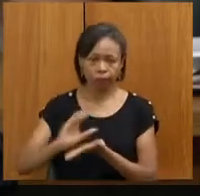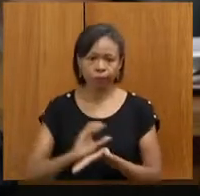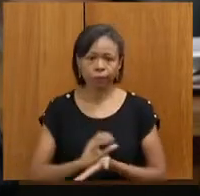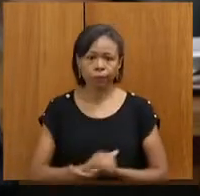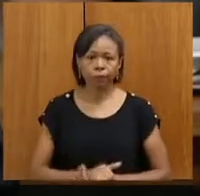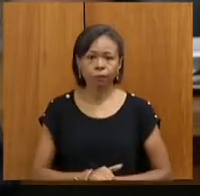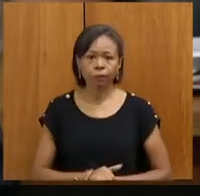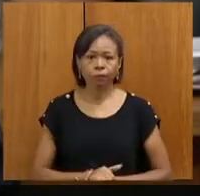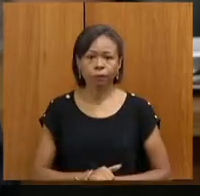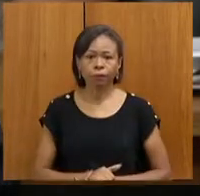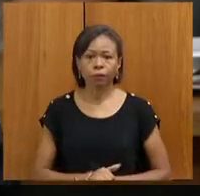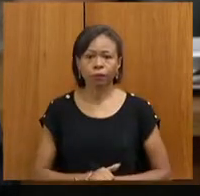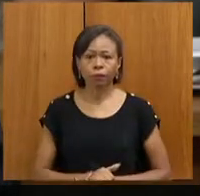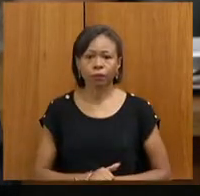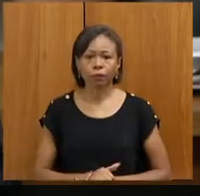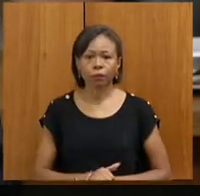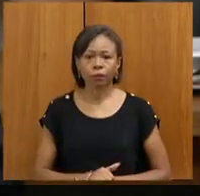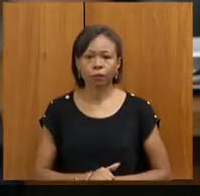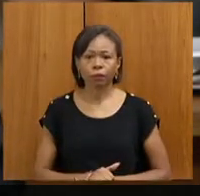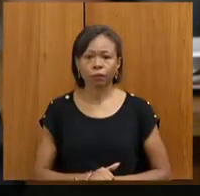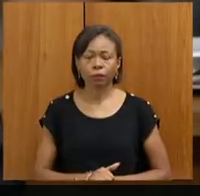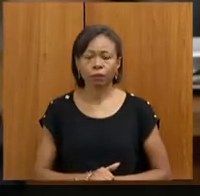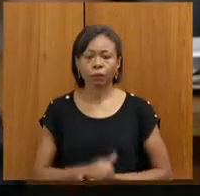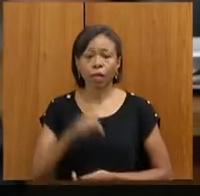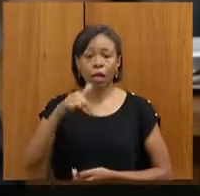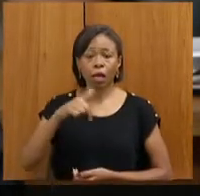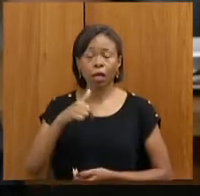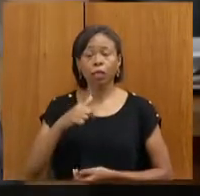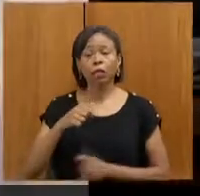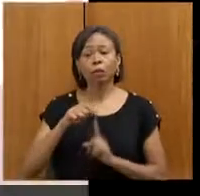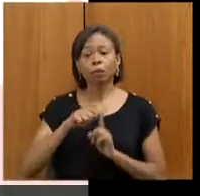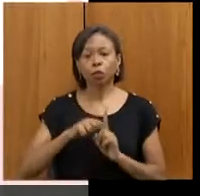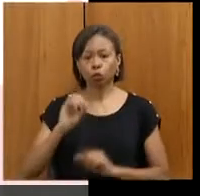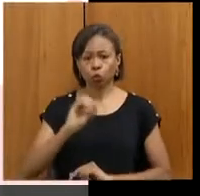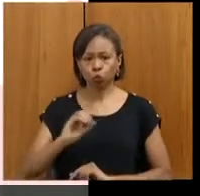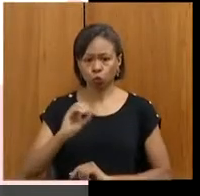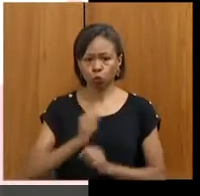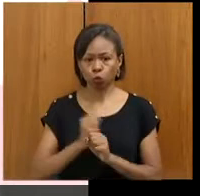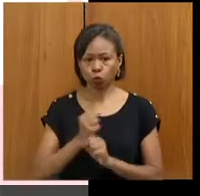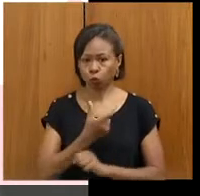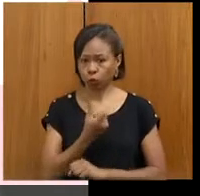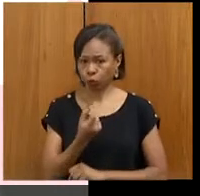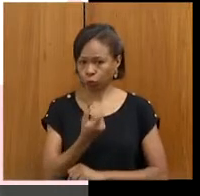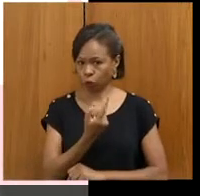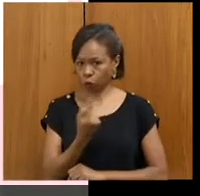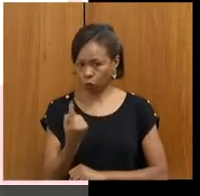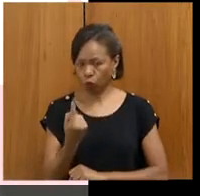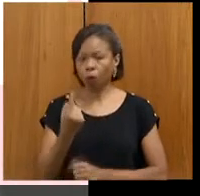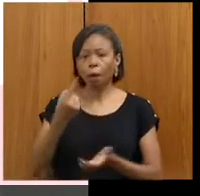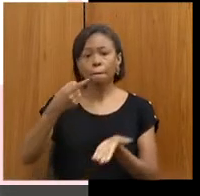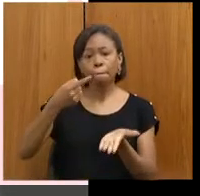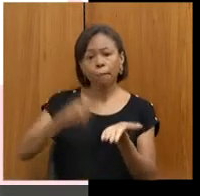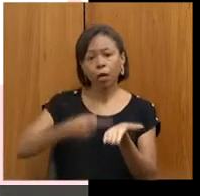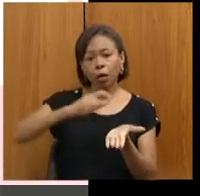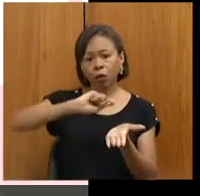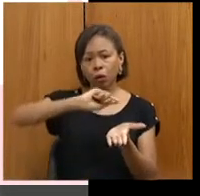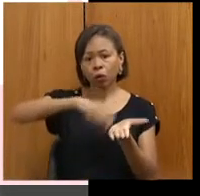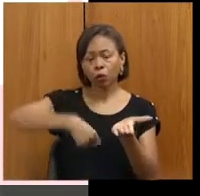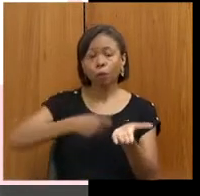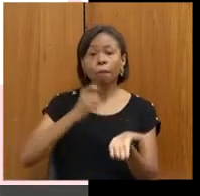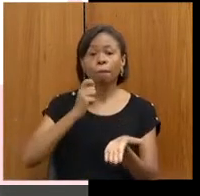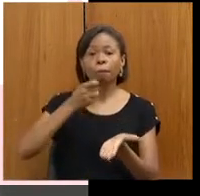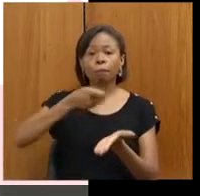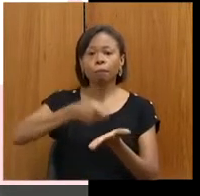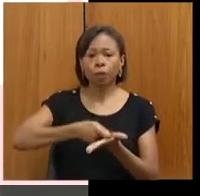favor é ainda agora em outubro de dois mil e 21 assinamos um acordo de pagamento